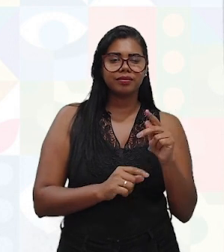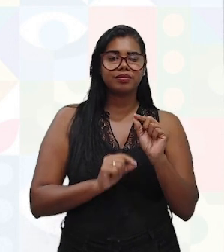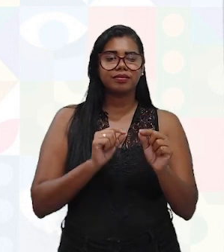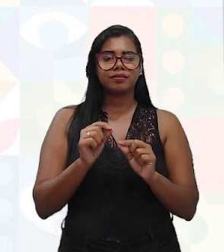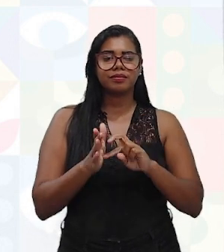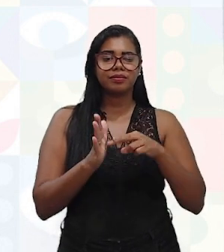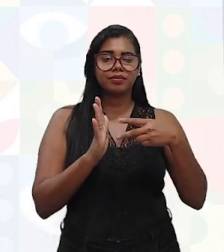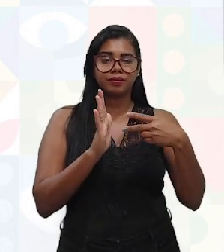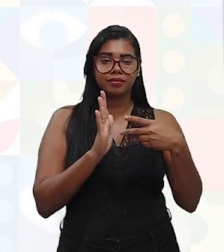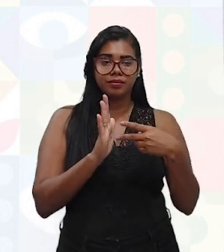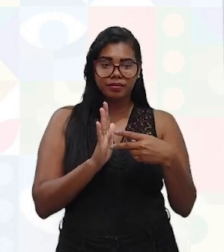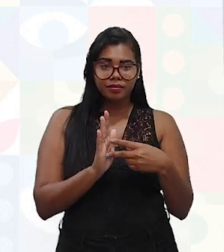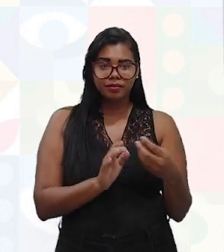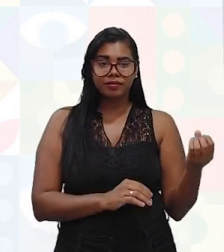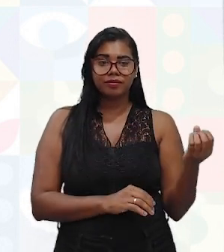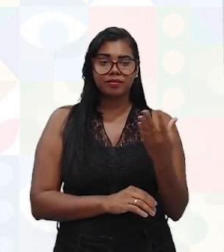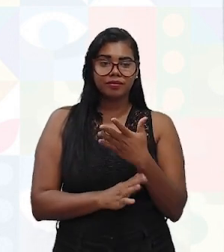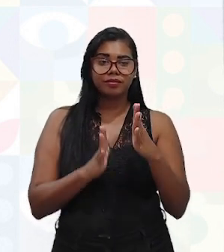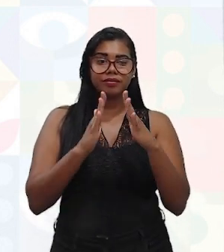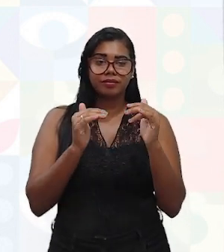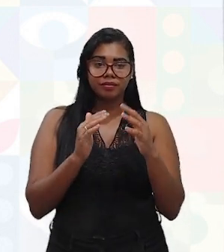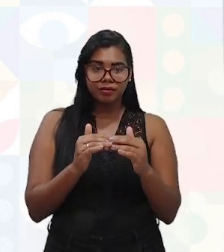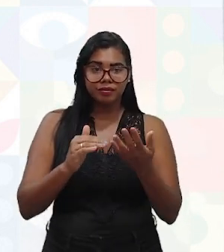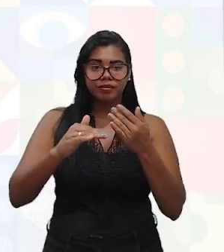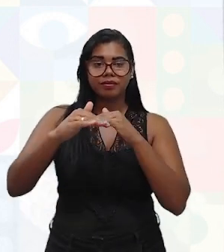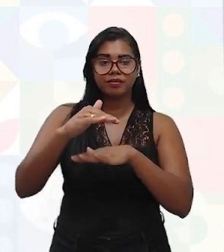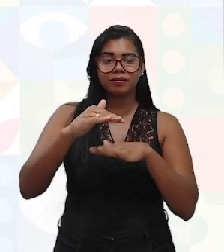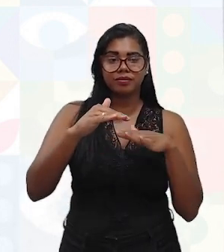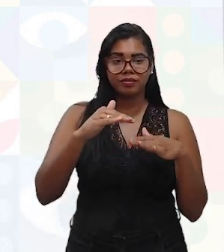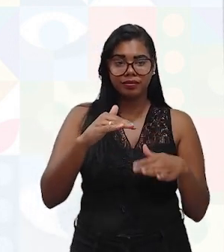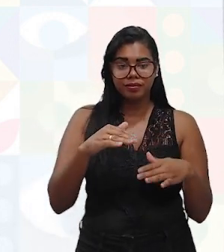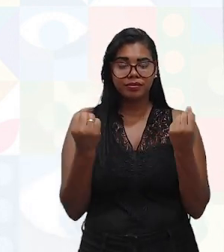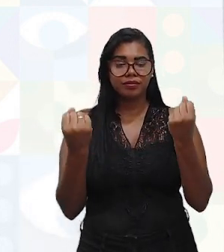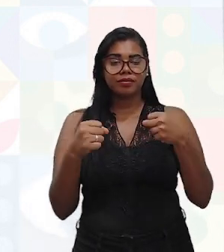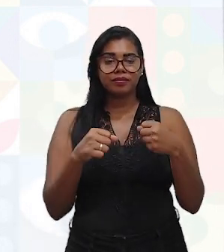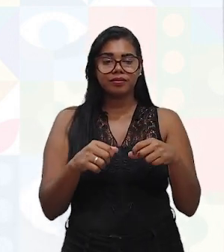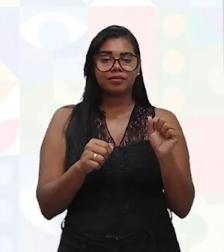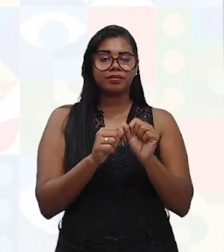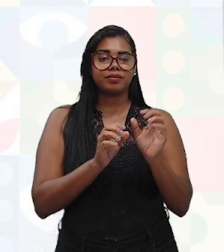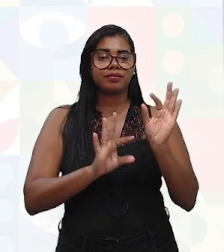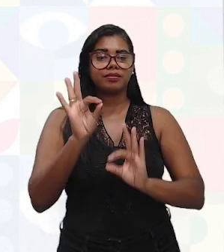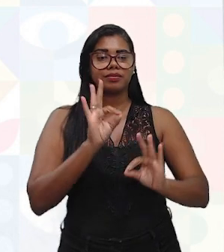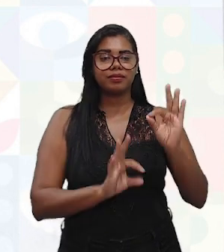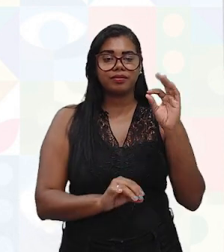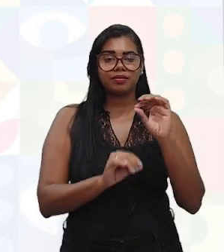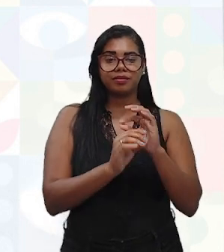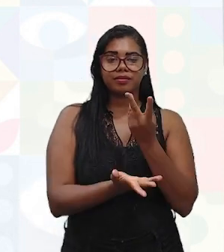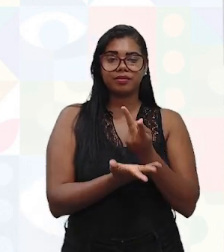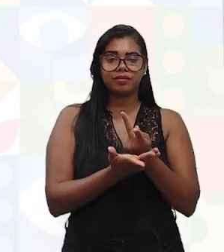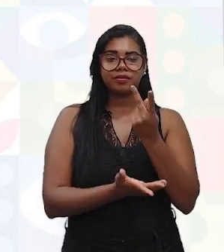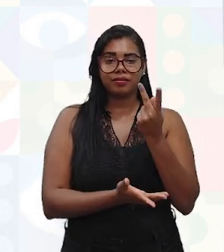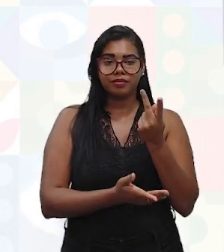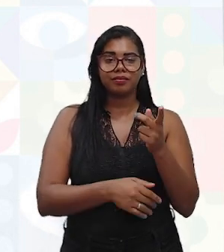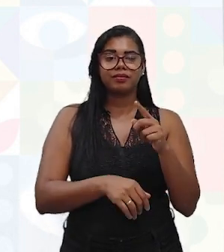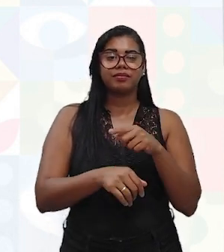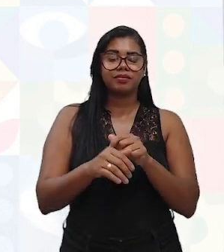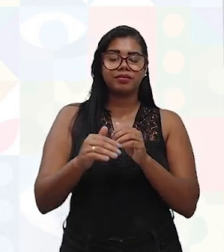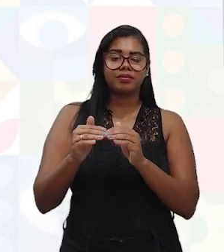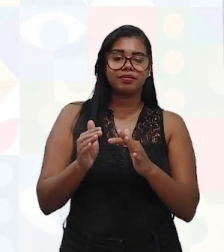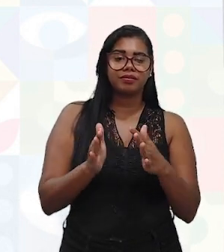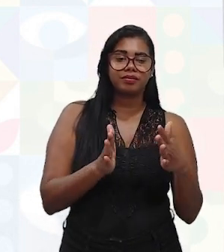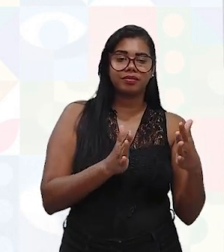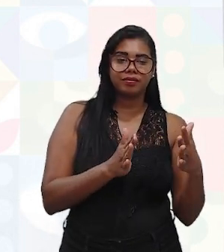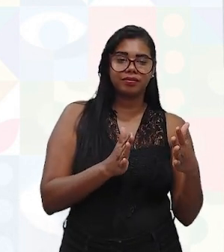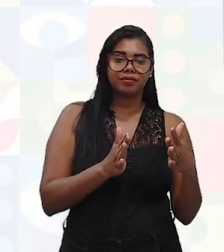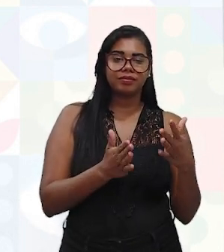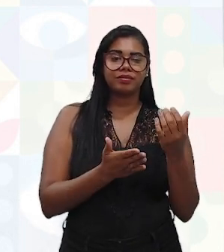o momento em que o novo pedido da reposição deve ser feito, levando em consideração o tempo de ressuprimento e o